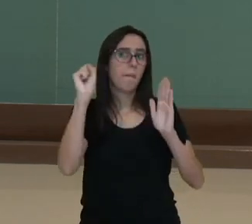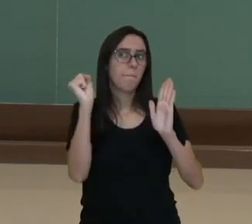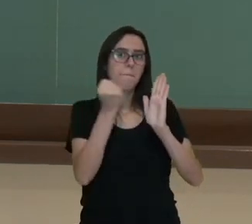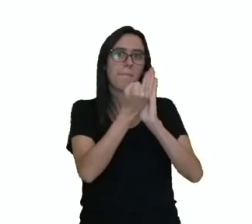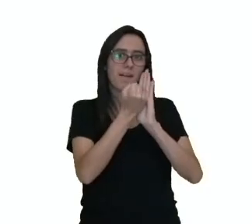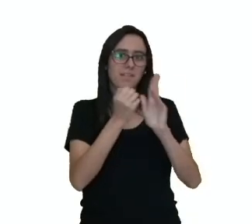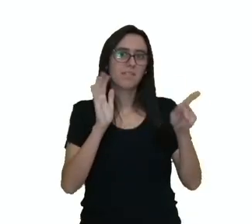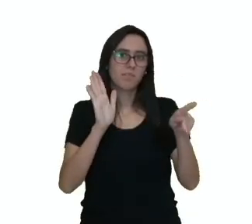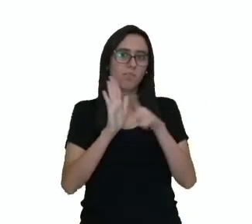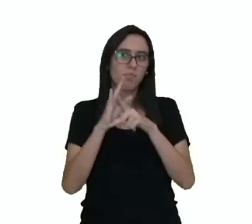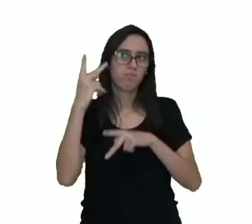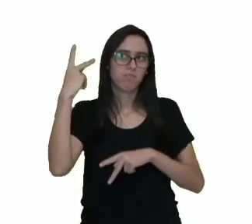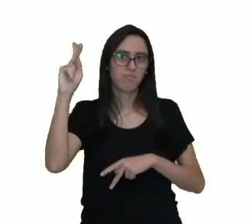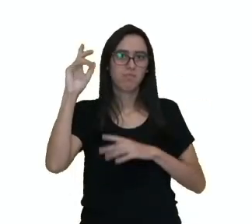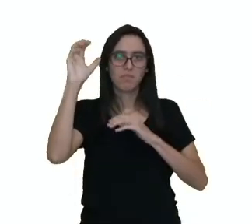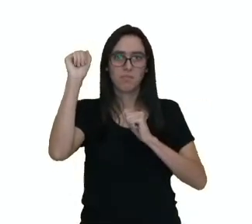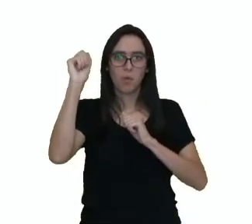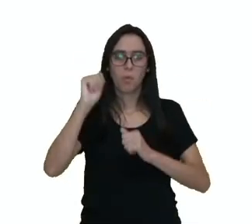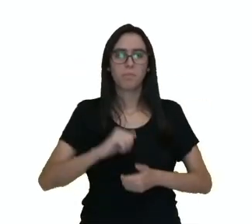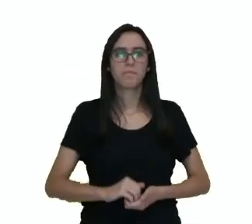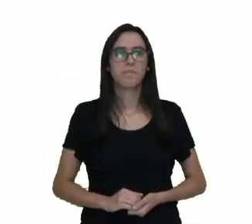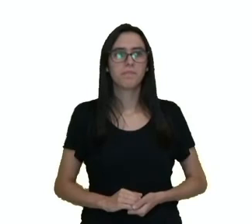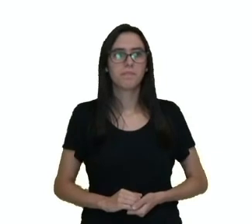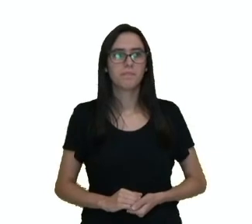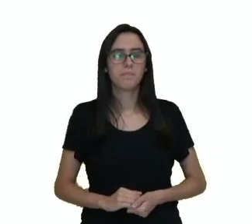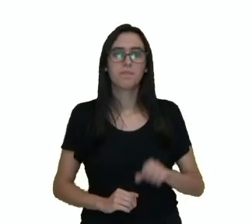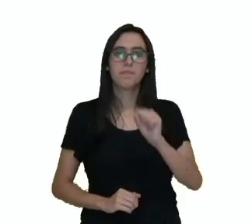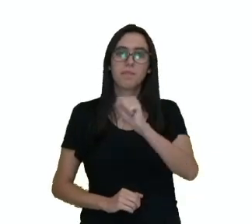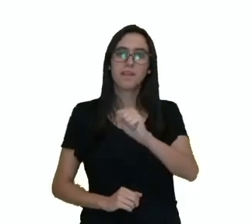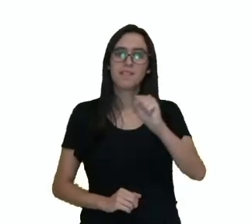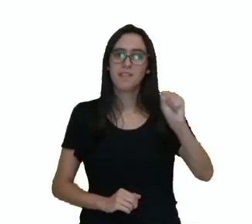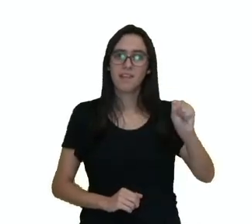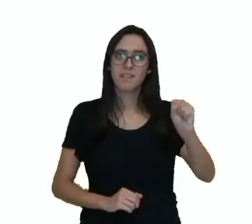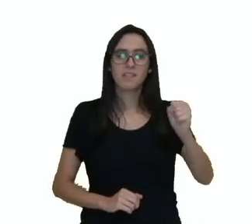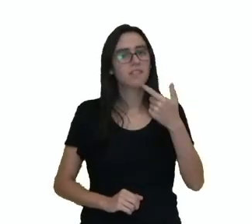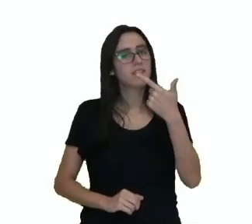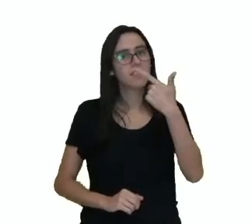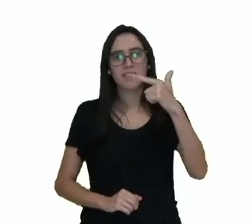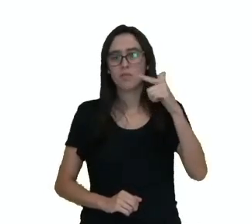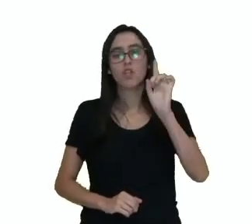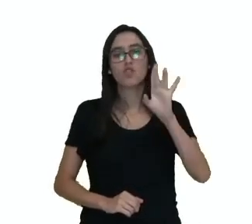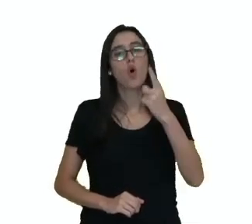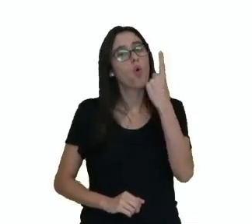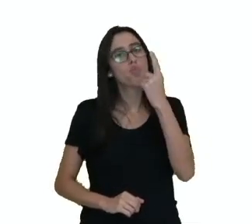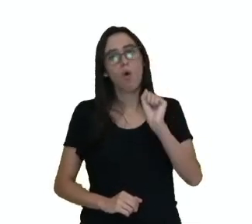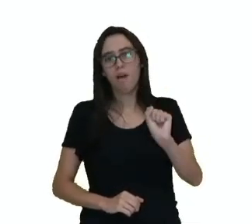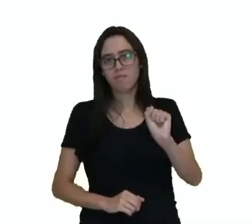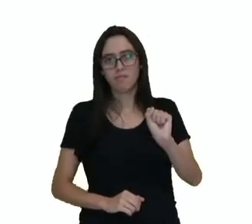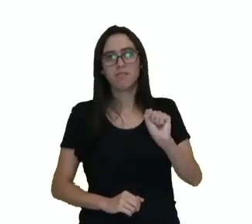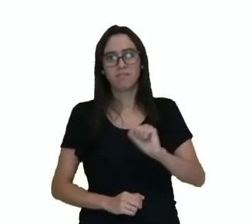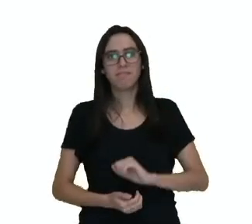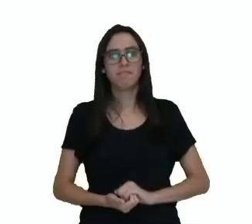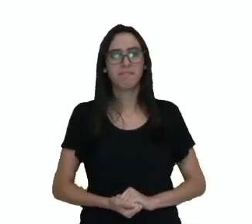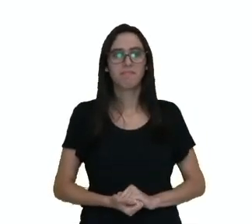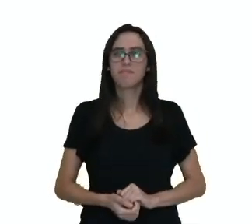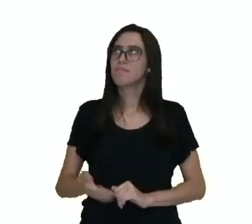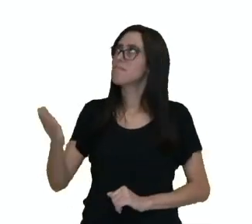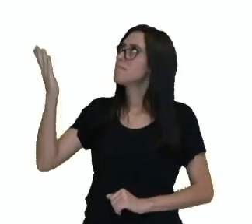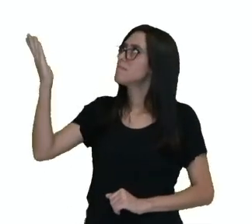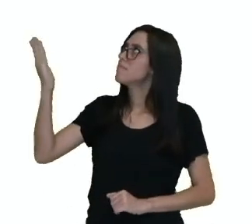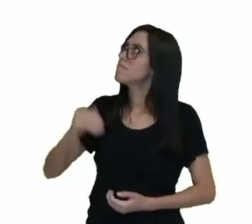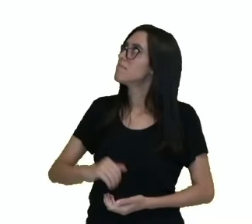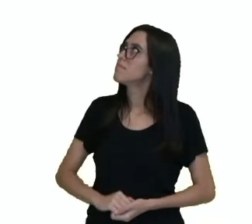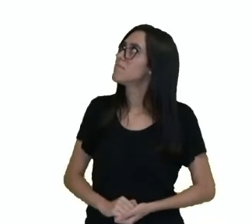inclusive, o doble L aí da língua espanhola. E o dois S's, apenas um S. Né? Ó, passar, fica passar com S